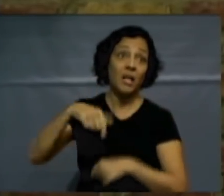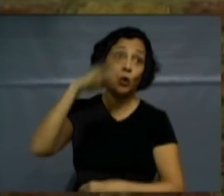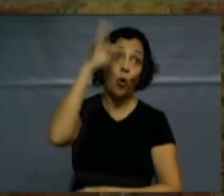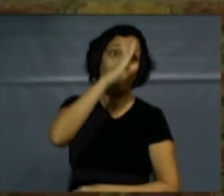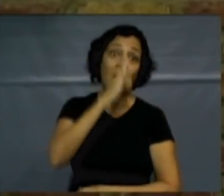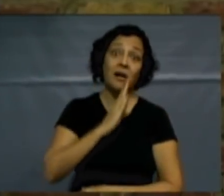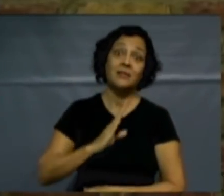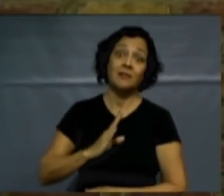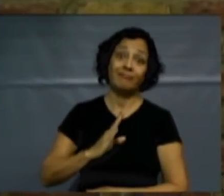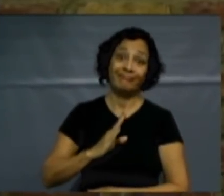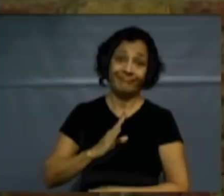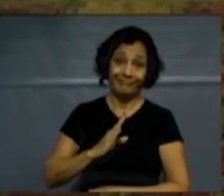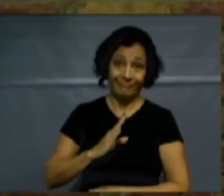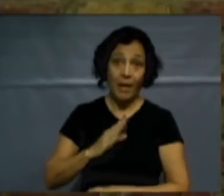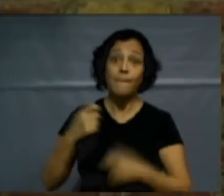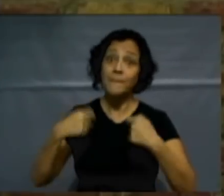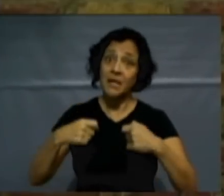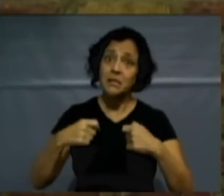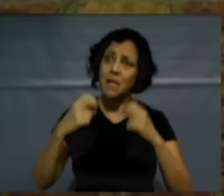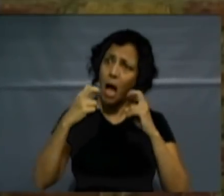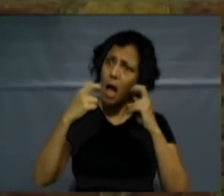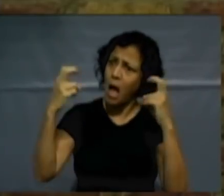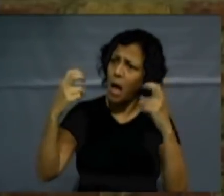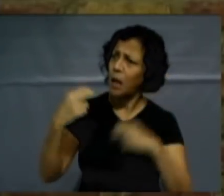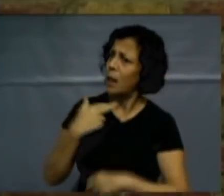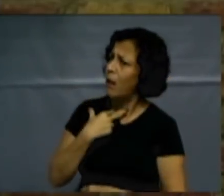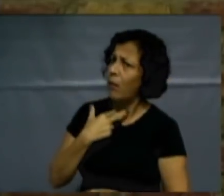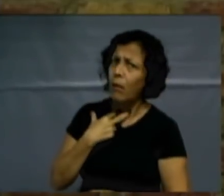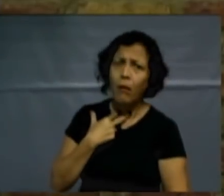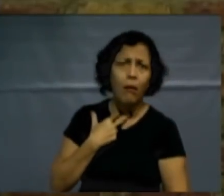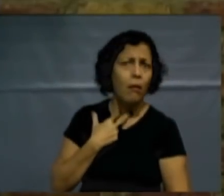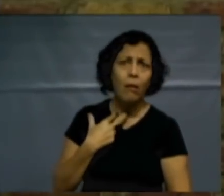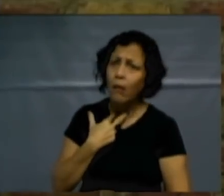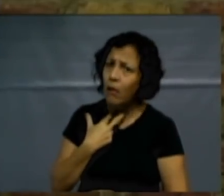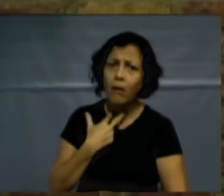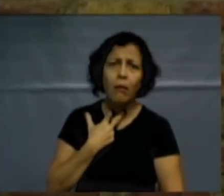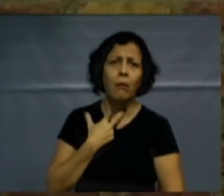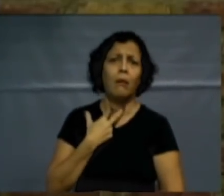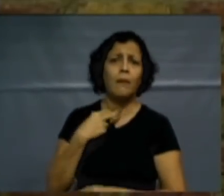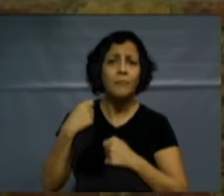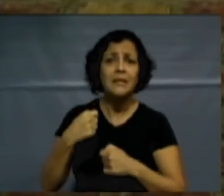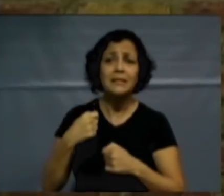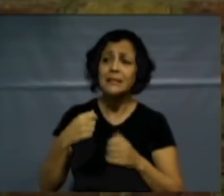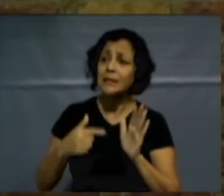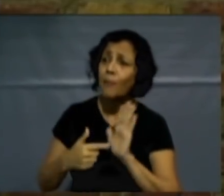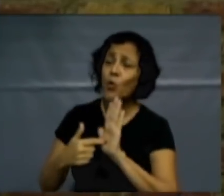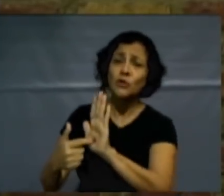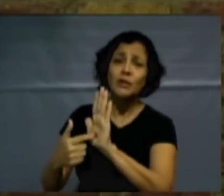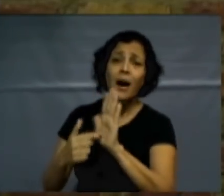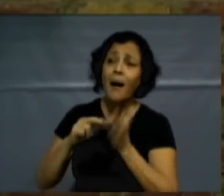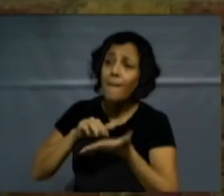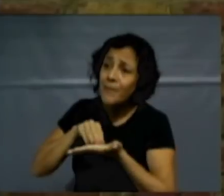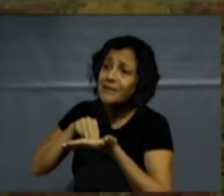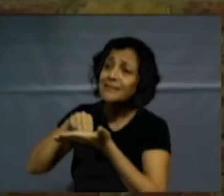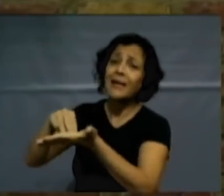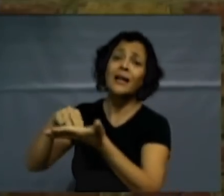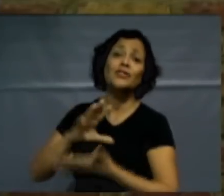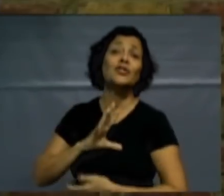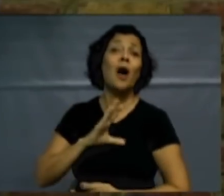sentido, soltar um grito de guerra mesmo. E dizer não para essas coisas e levar a mensagem do amor, tal qual Paulo